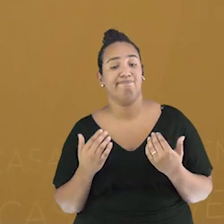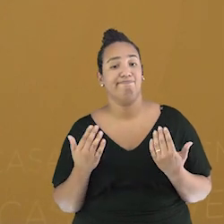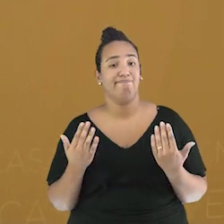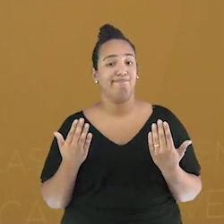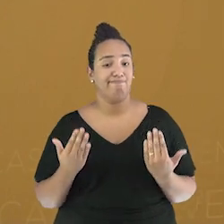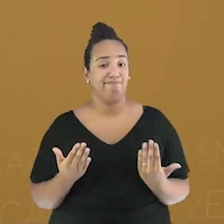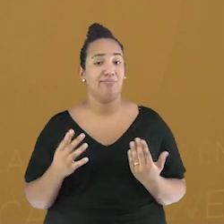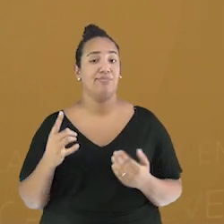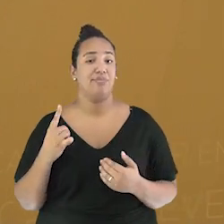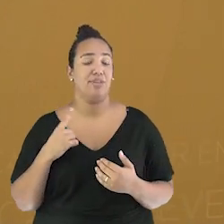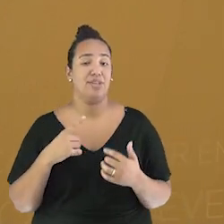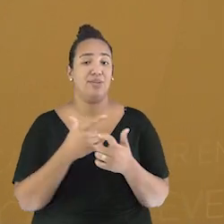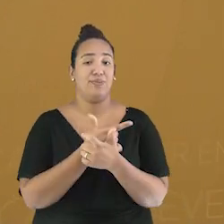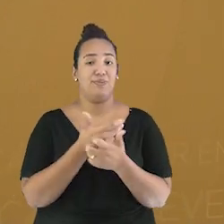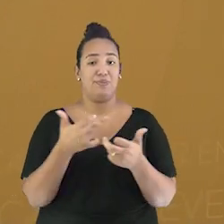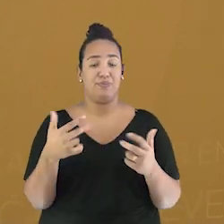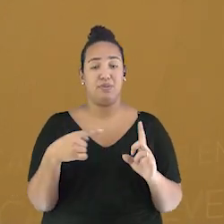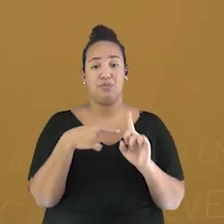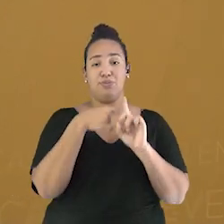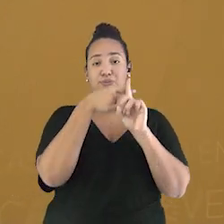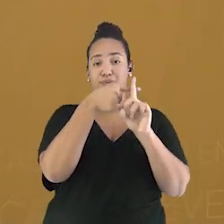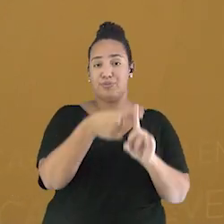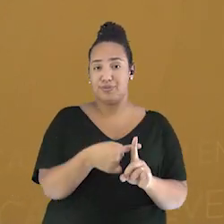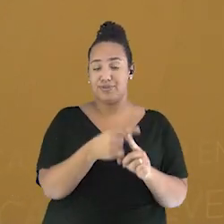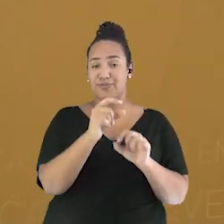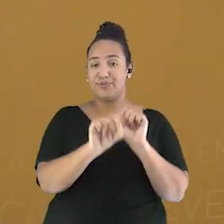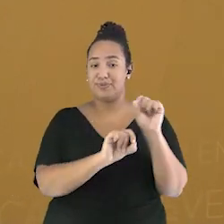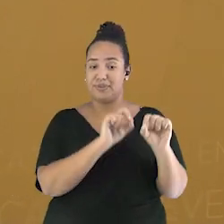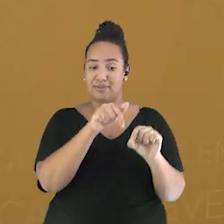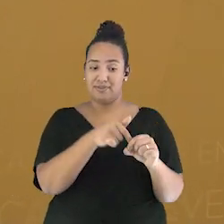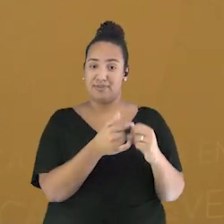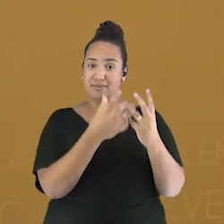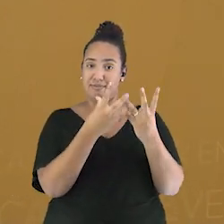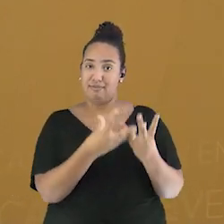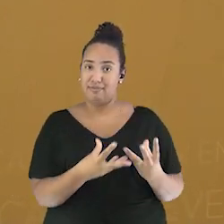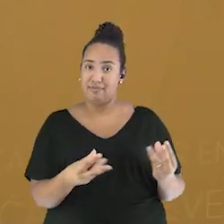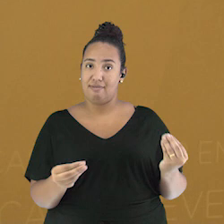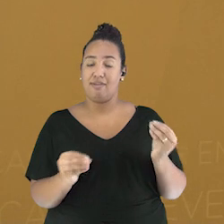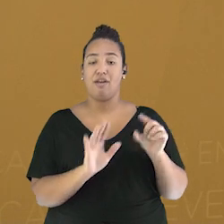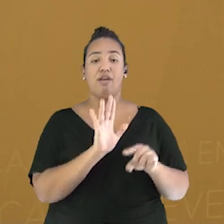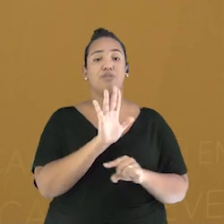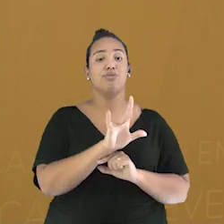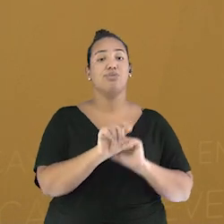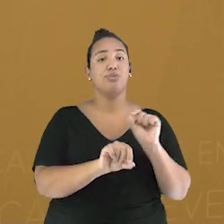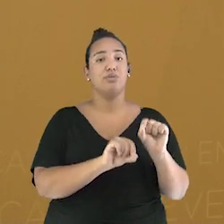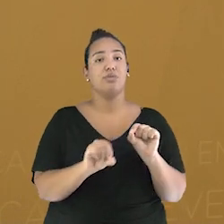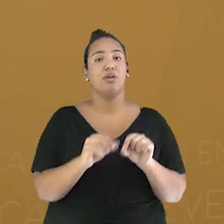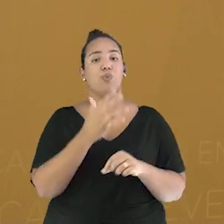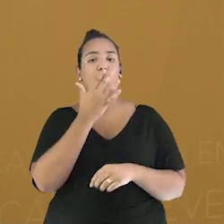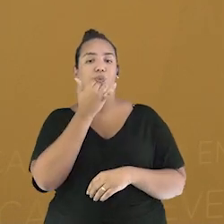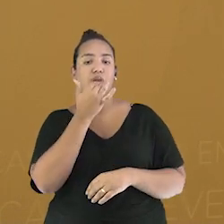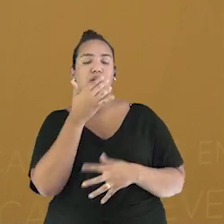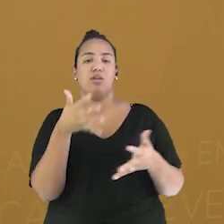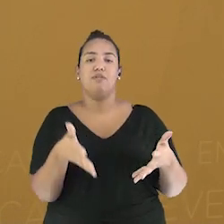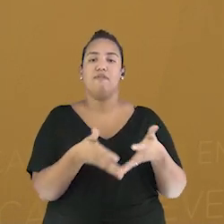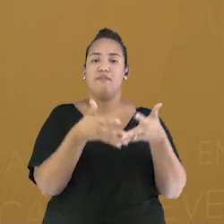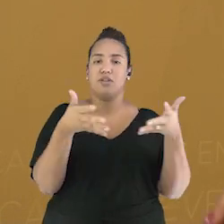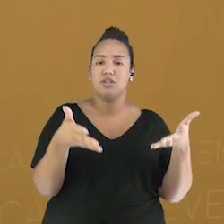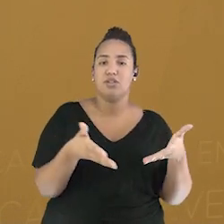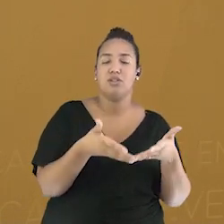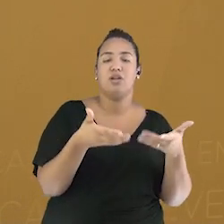a parte positiva. O processo de decomposição faz com que os alimentos, vegetais e animais já sem